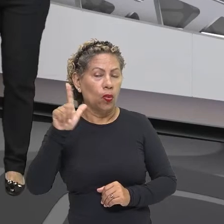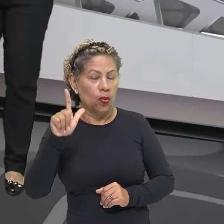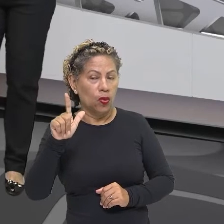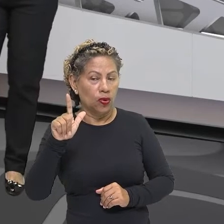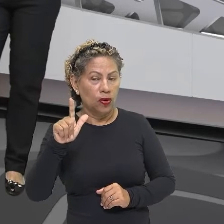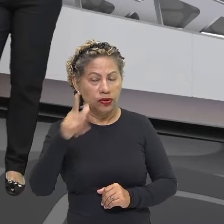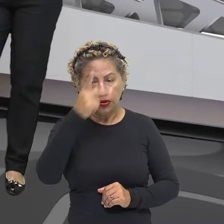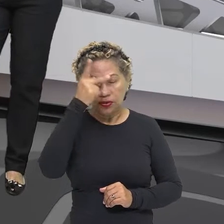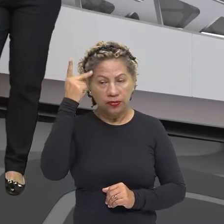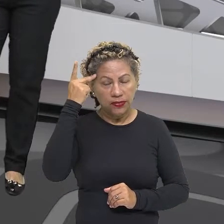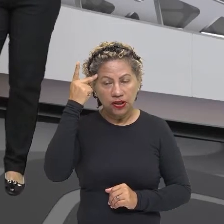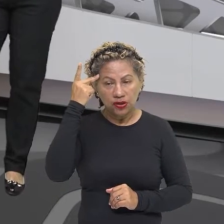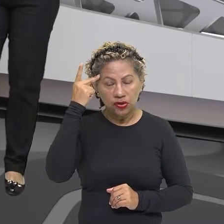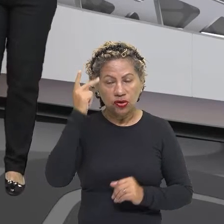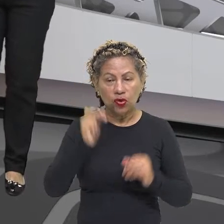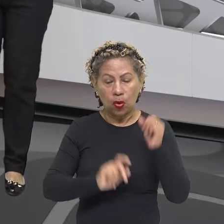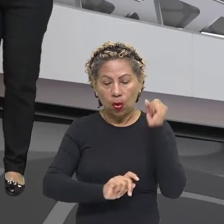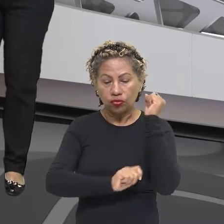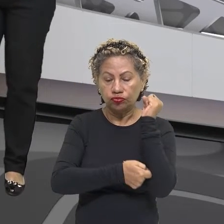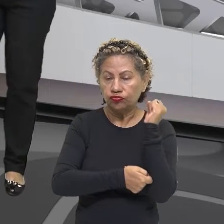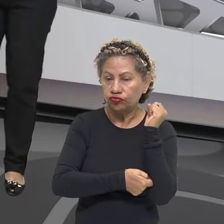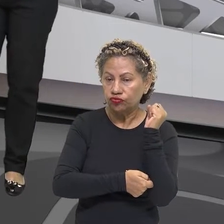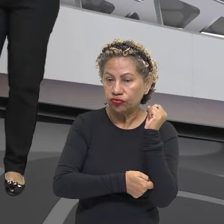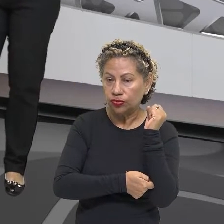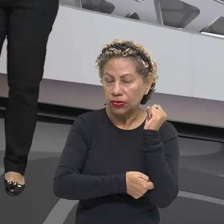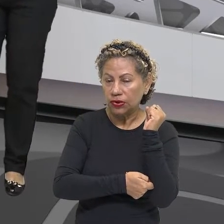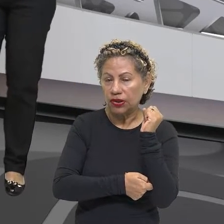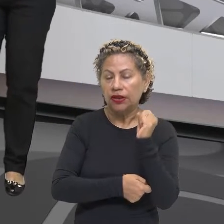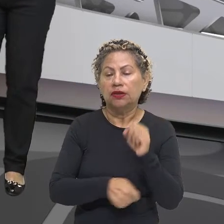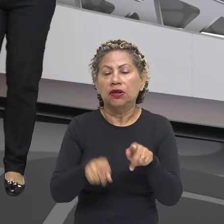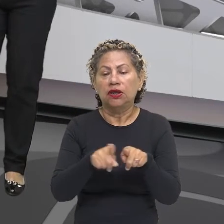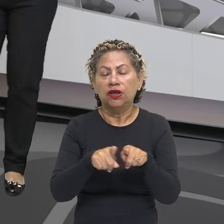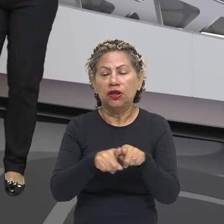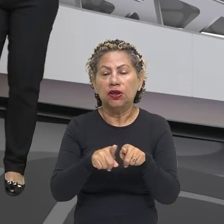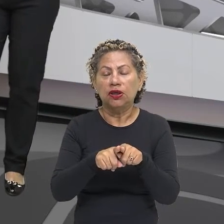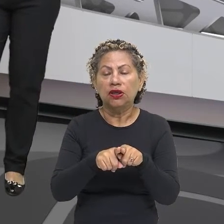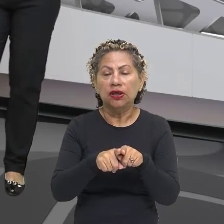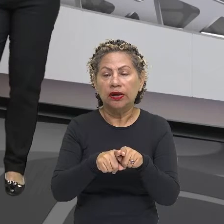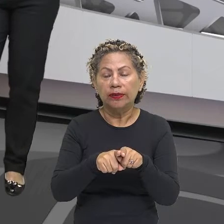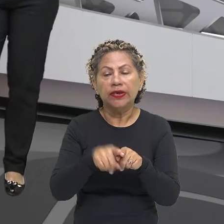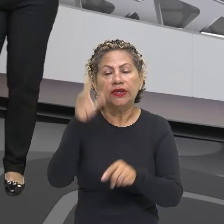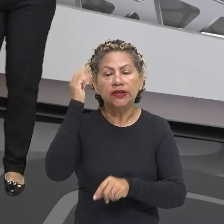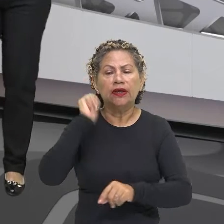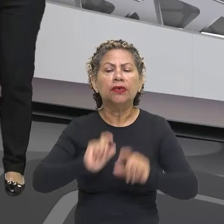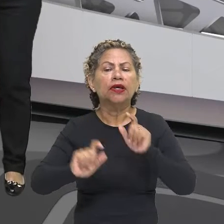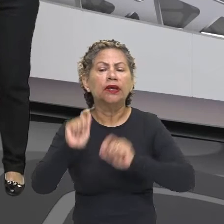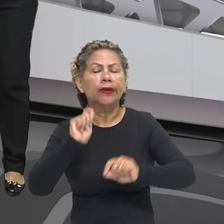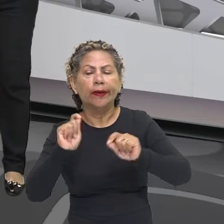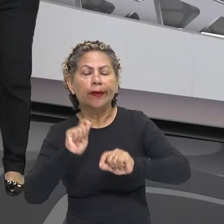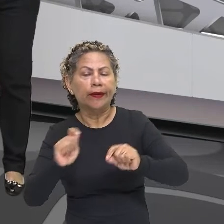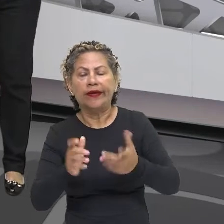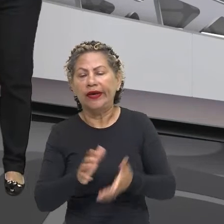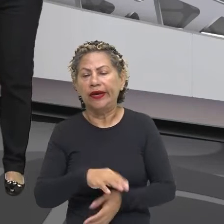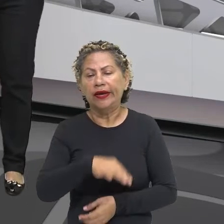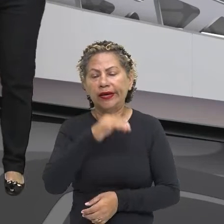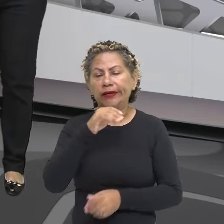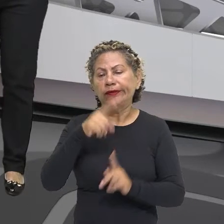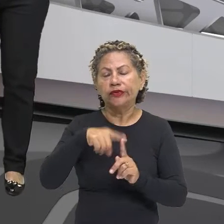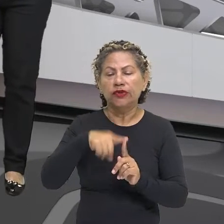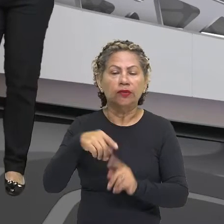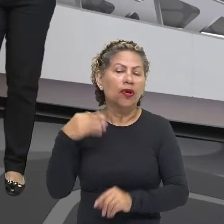de pagamento, né? Dos seus servidores e colaboradores. Então, é necessário que